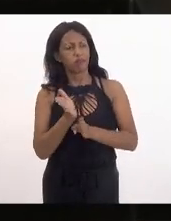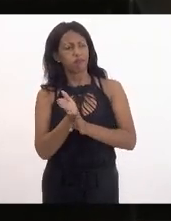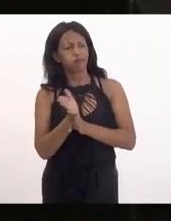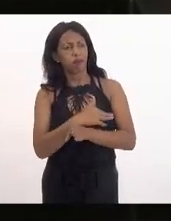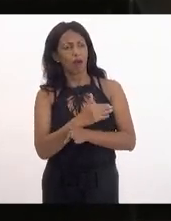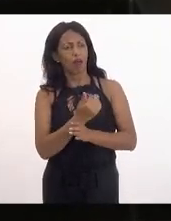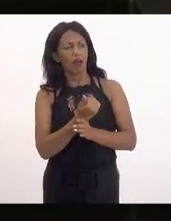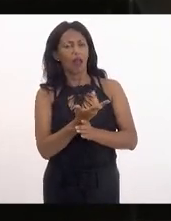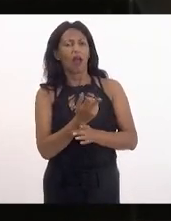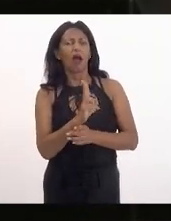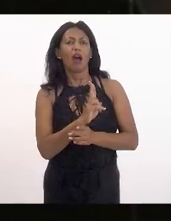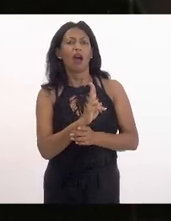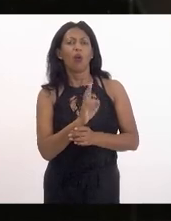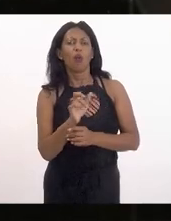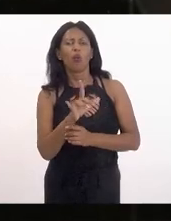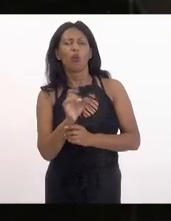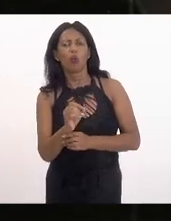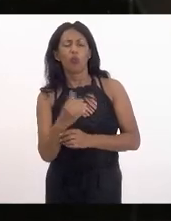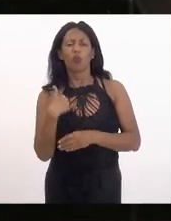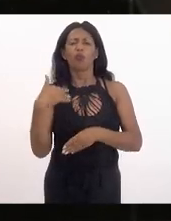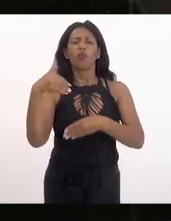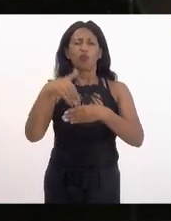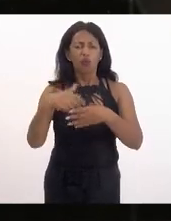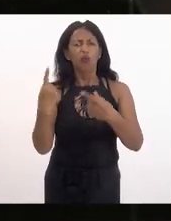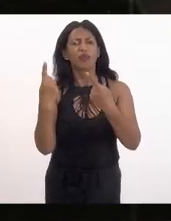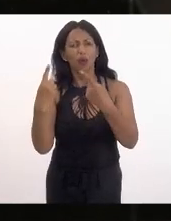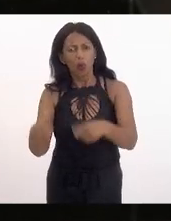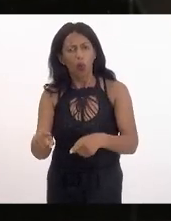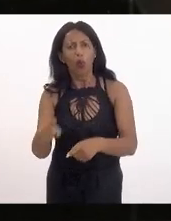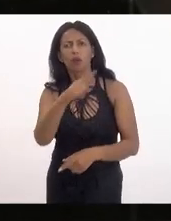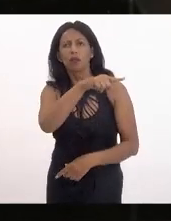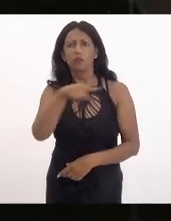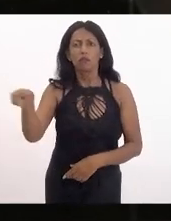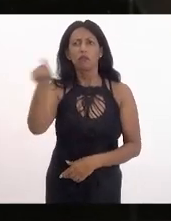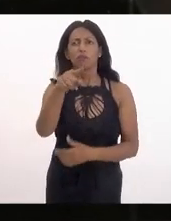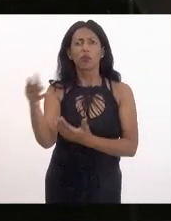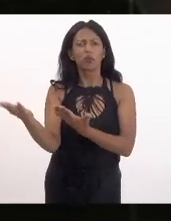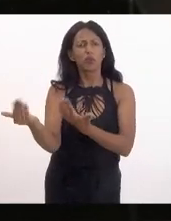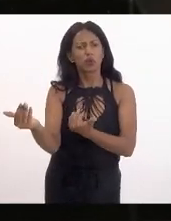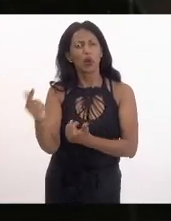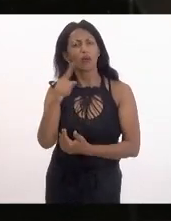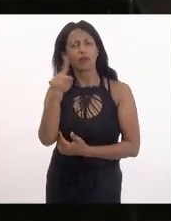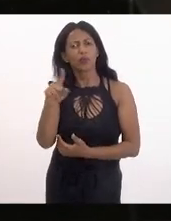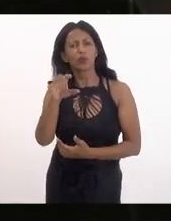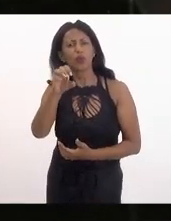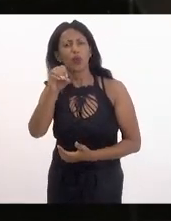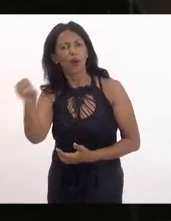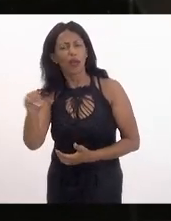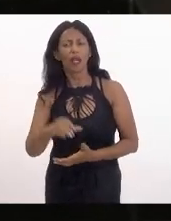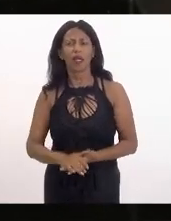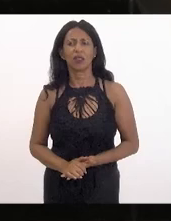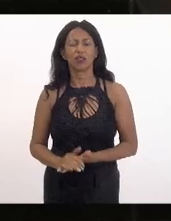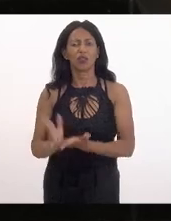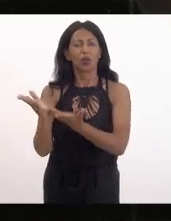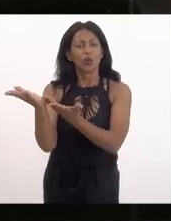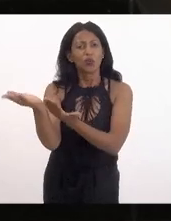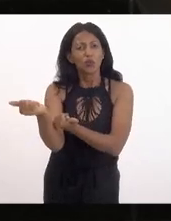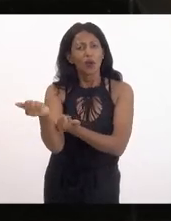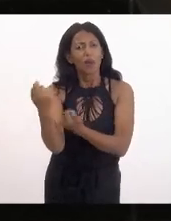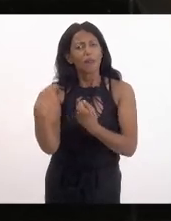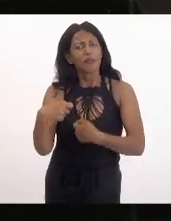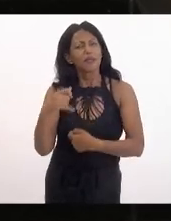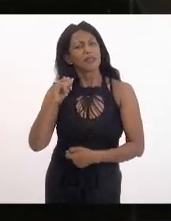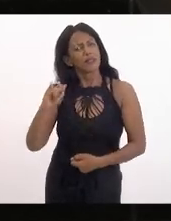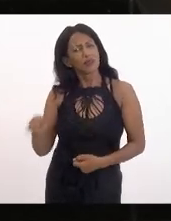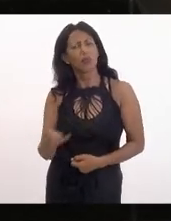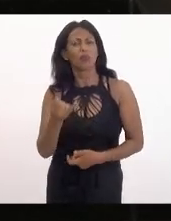vou votar contra vou botar conta pela Juventude da Zona Oeste a juventude que precisa das